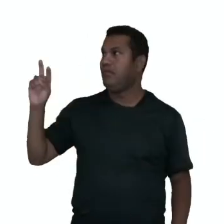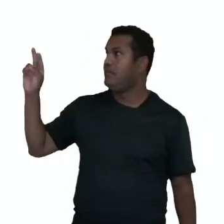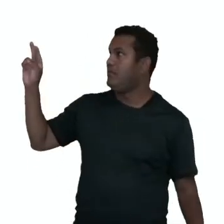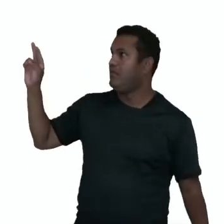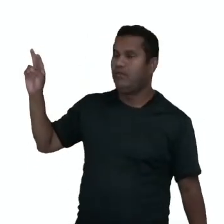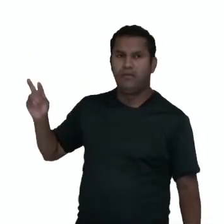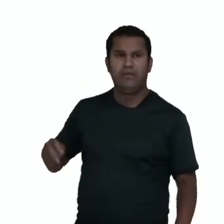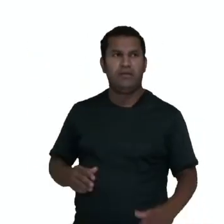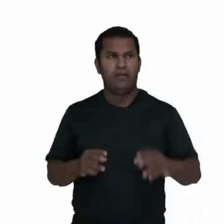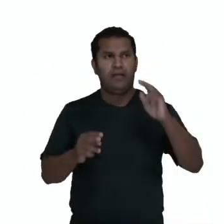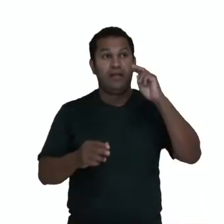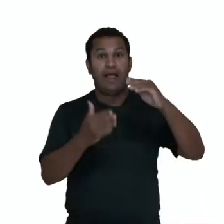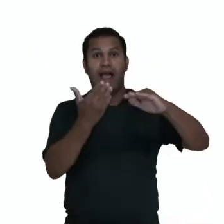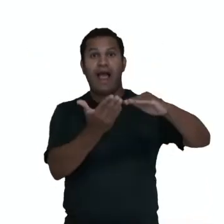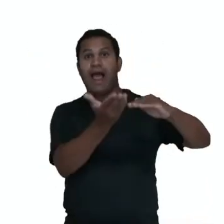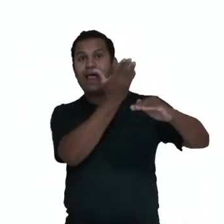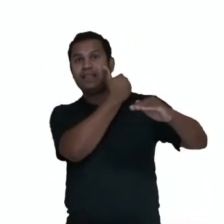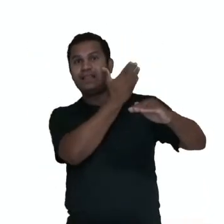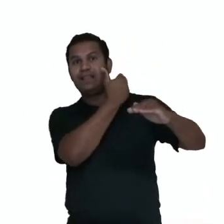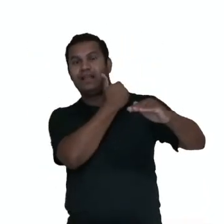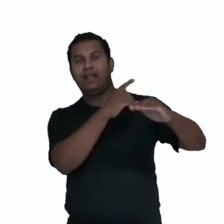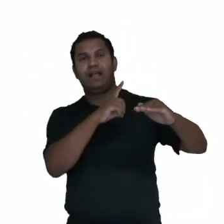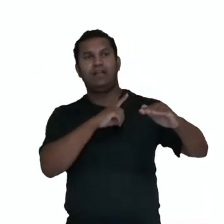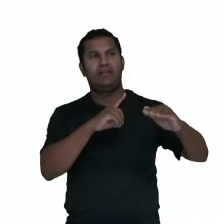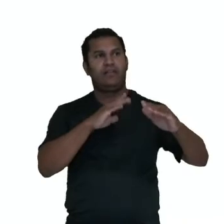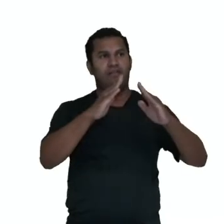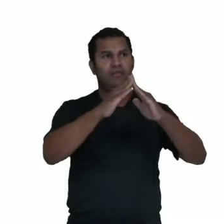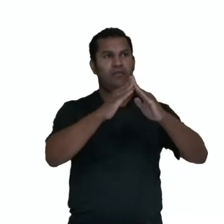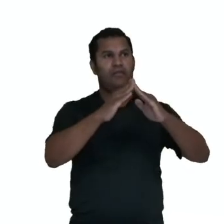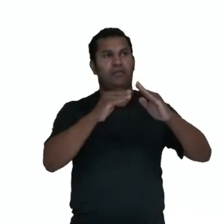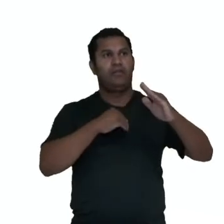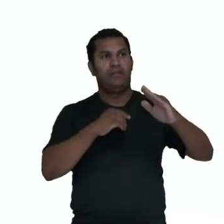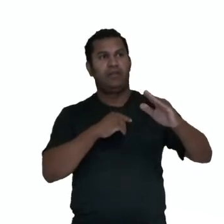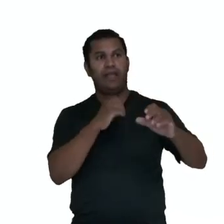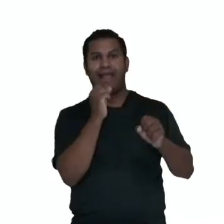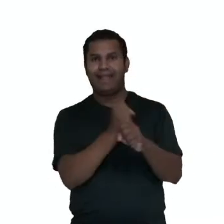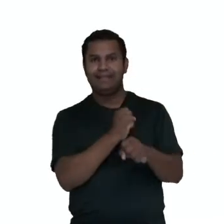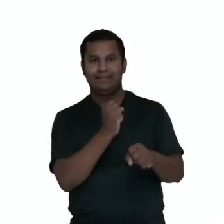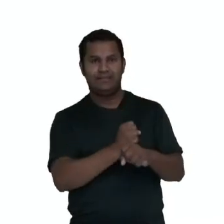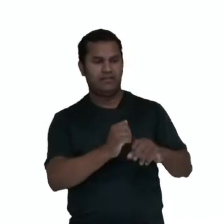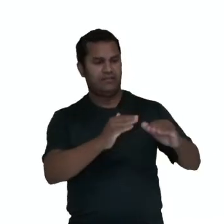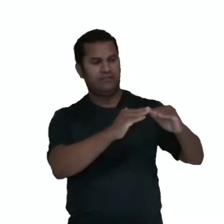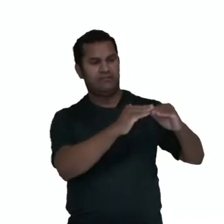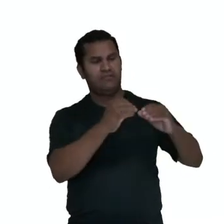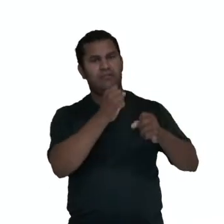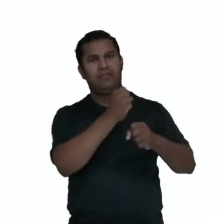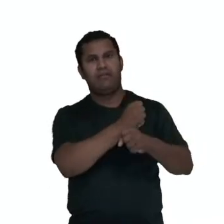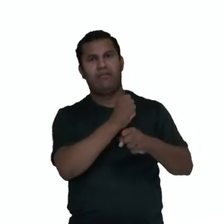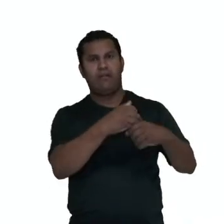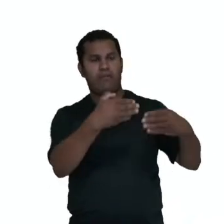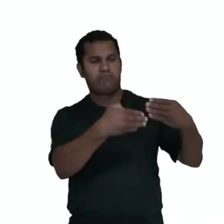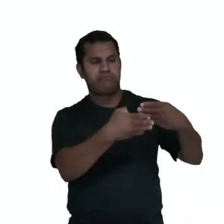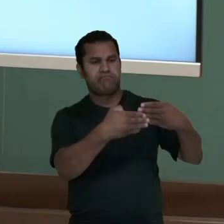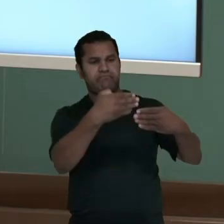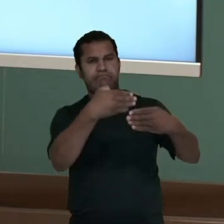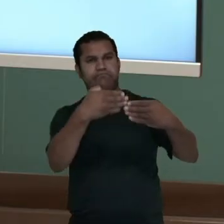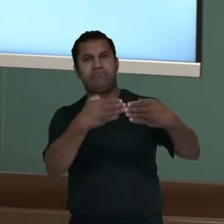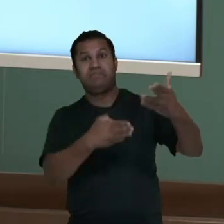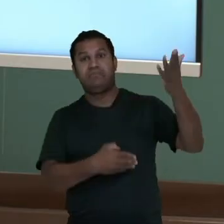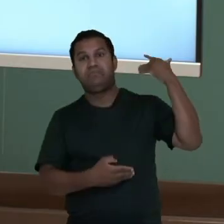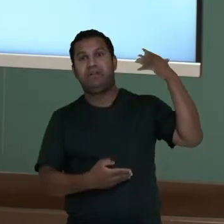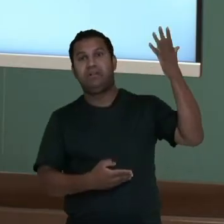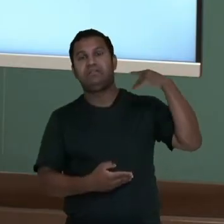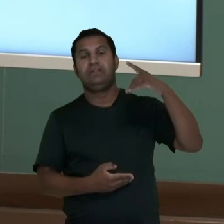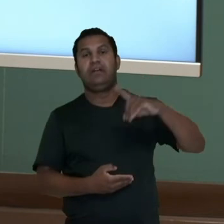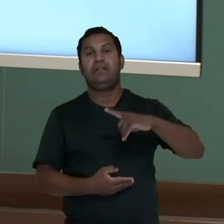utilizadas nessa ruína e ao fundo da imagem a Catedral Metropolitana, que se utilizou das ruínas, das